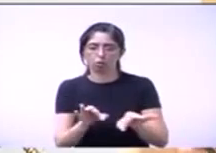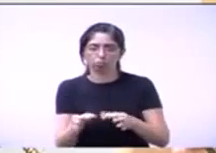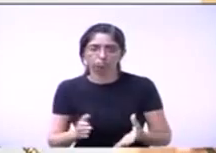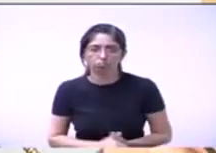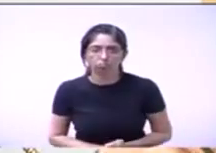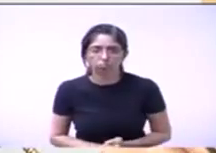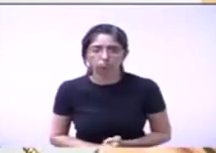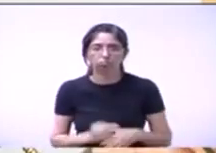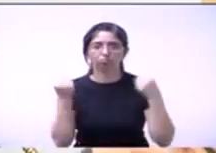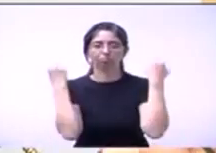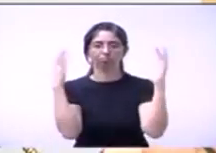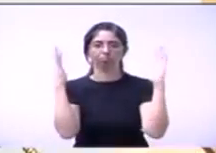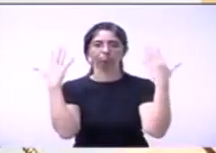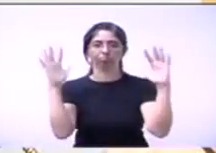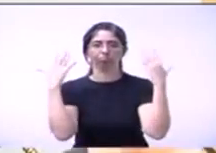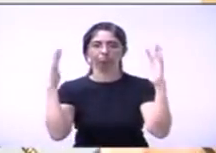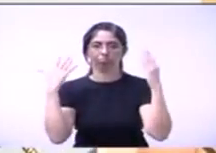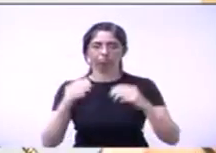Então,